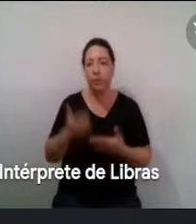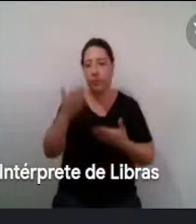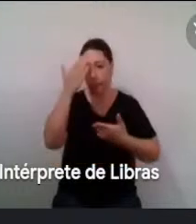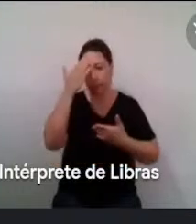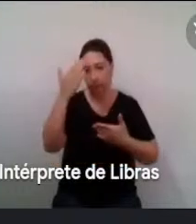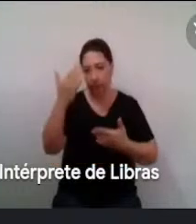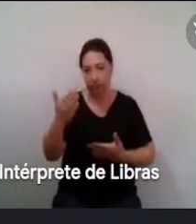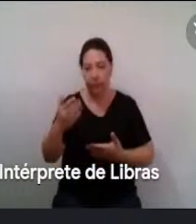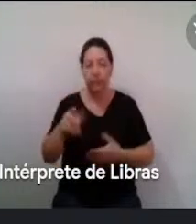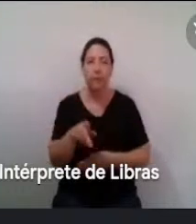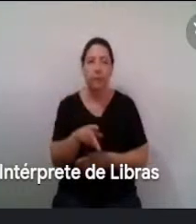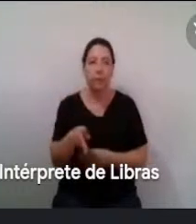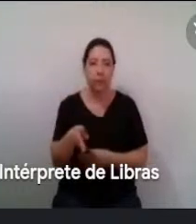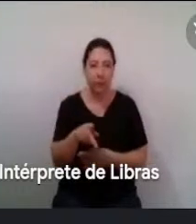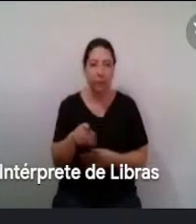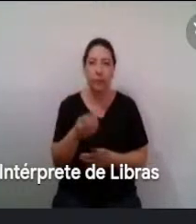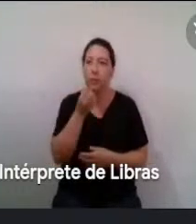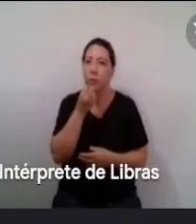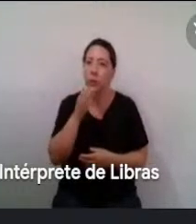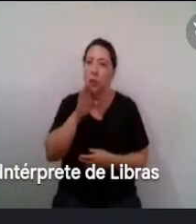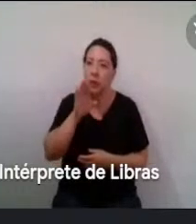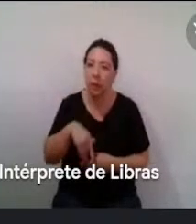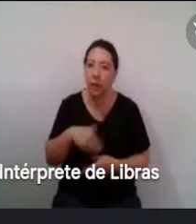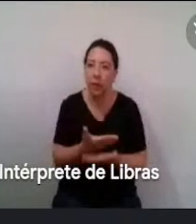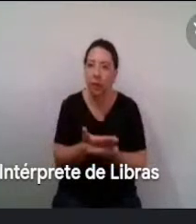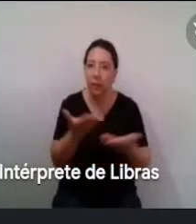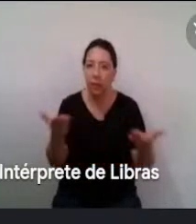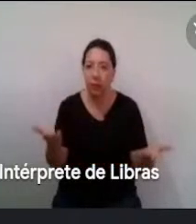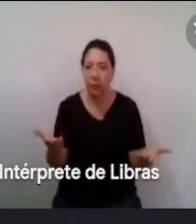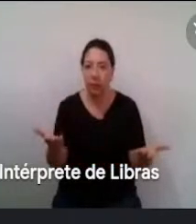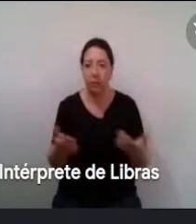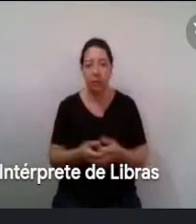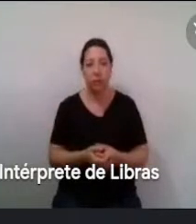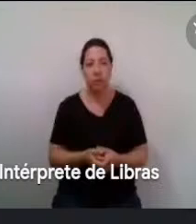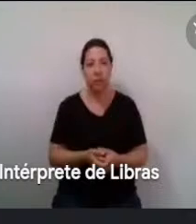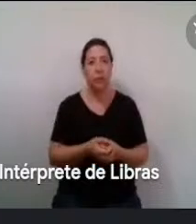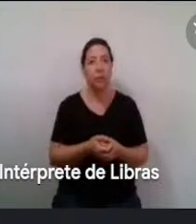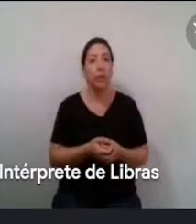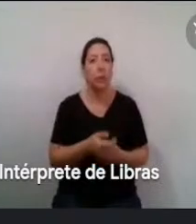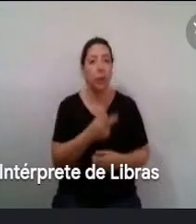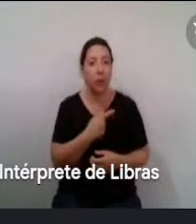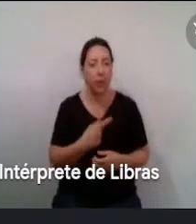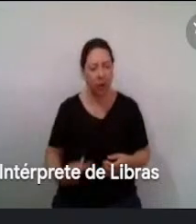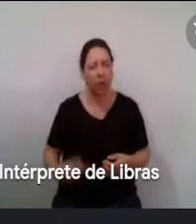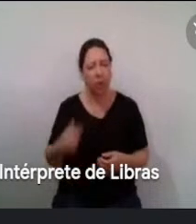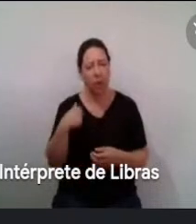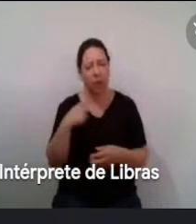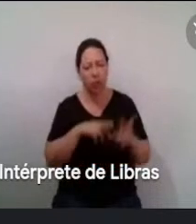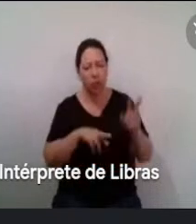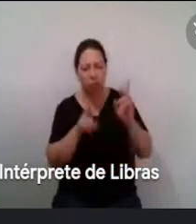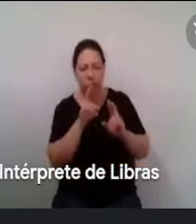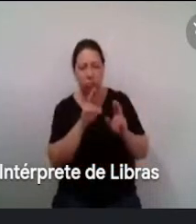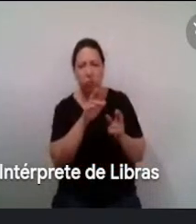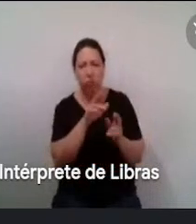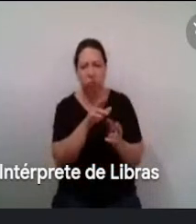Obrigada, senhor presidente. Boa tarde a todos. Senhor presidente, eu tive acesso ao processo, eu li